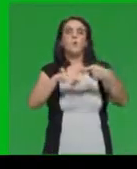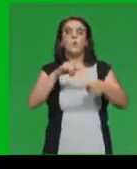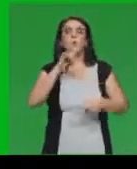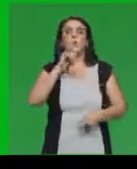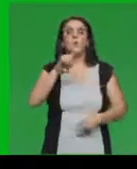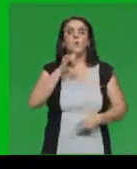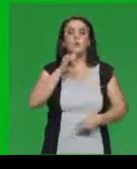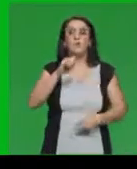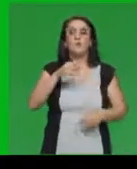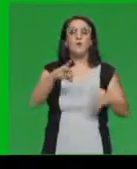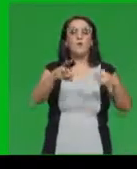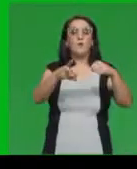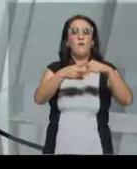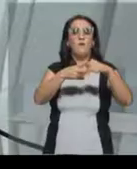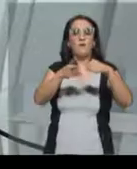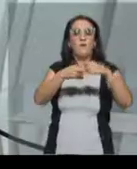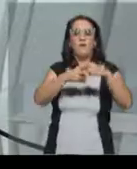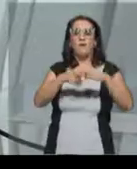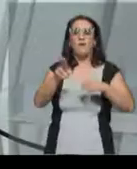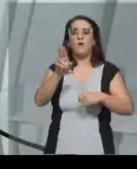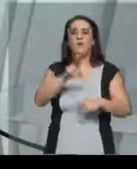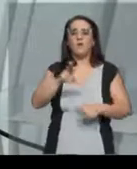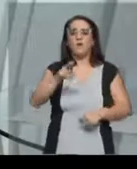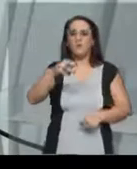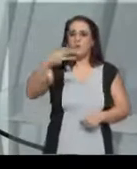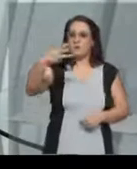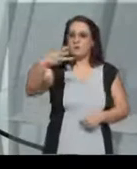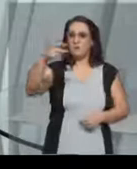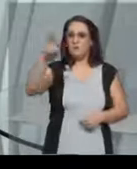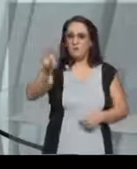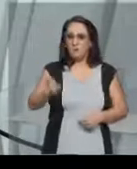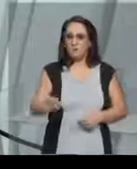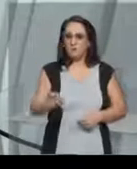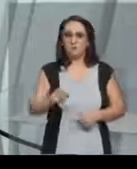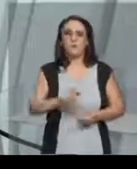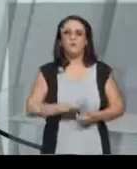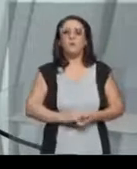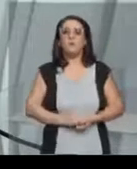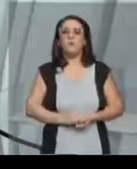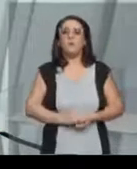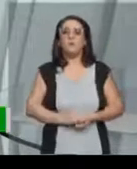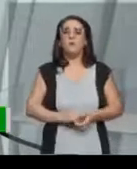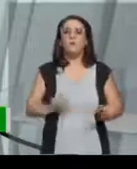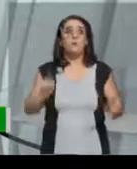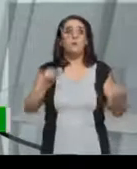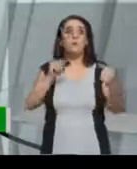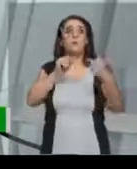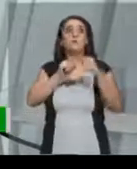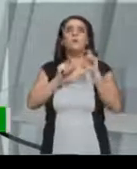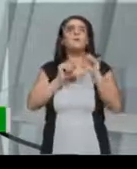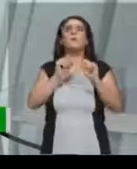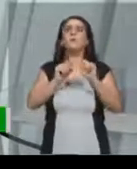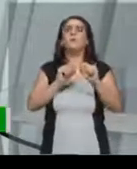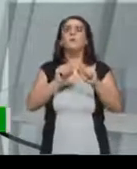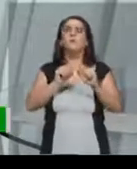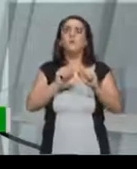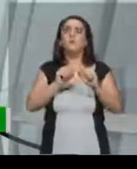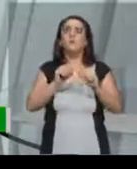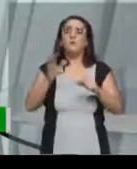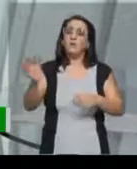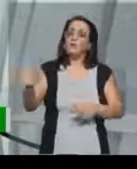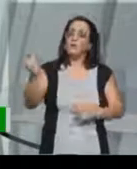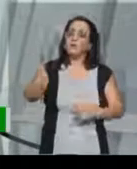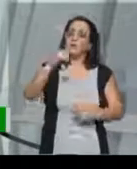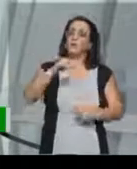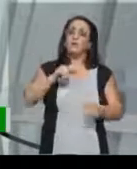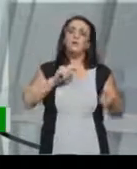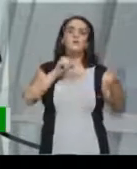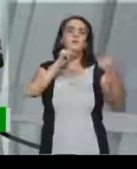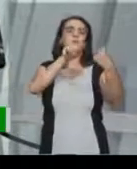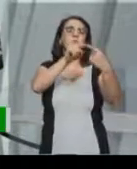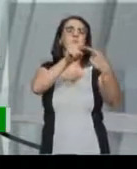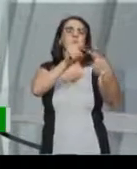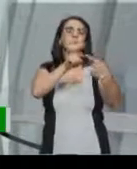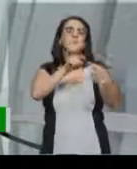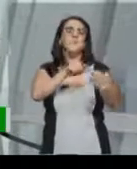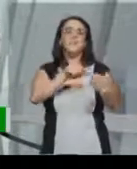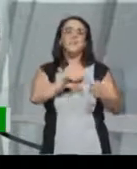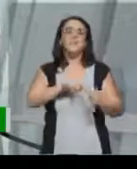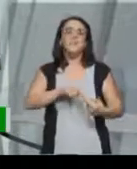pessoa, professora? Vou responder de maneira objetiva. Para trazer a objetividade,